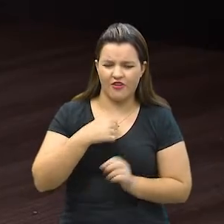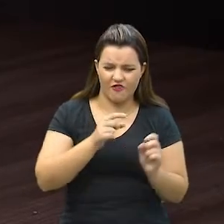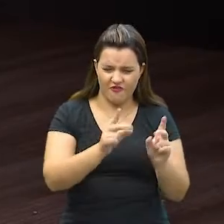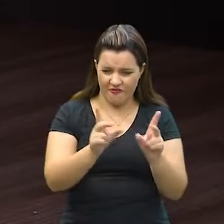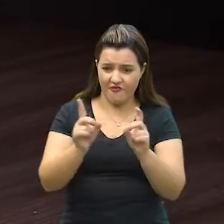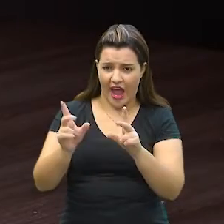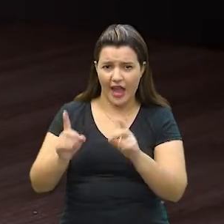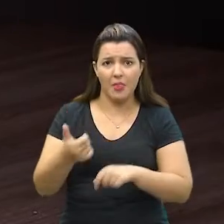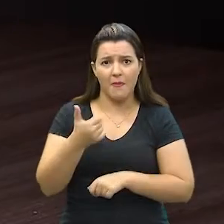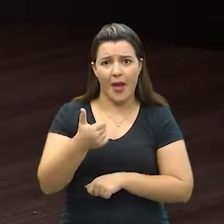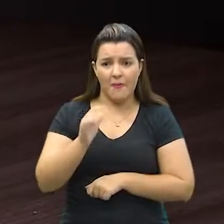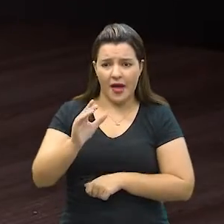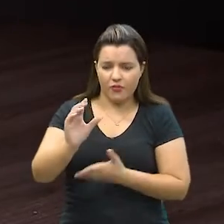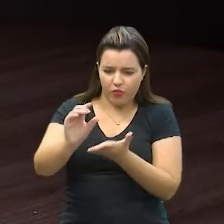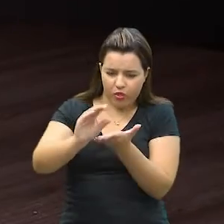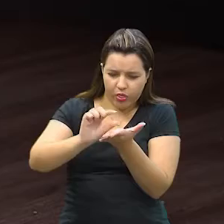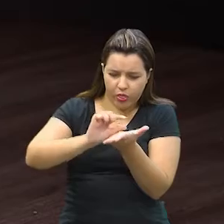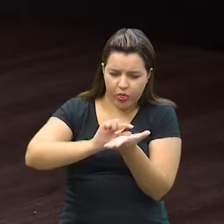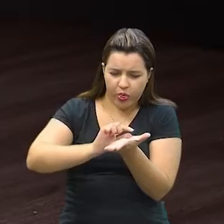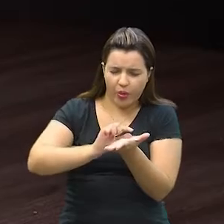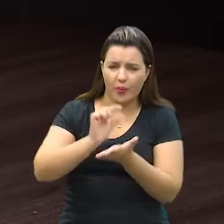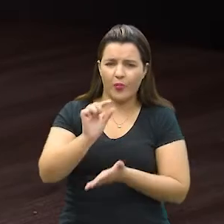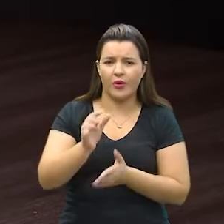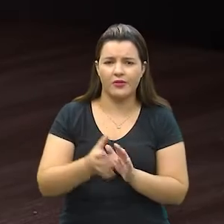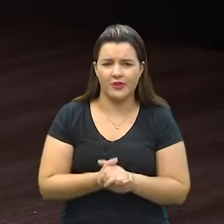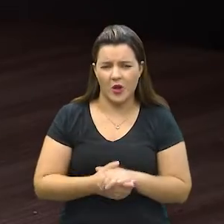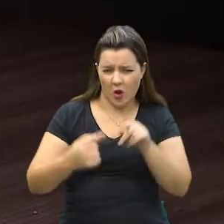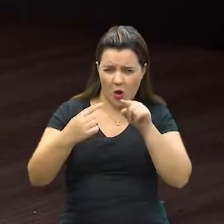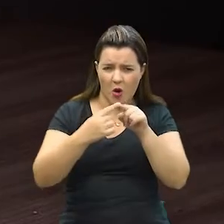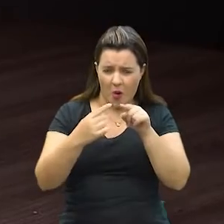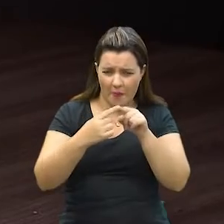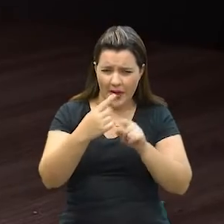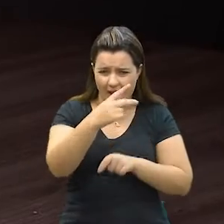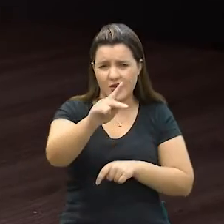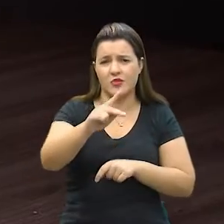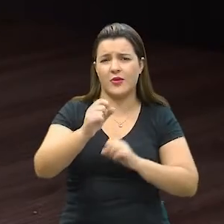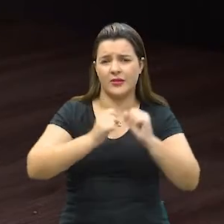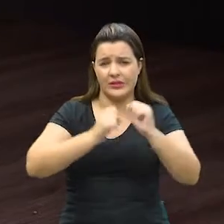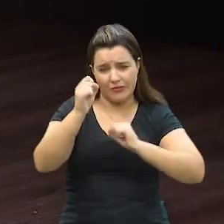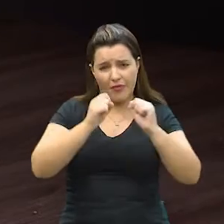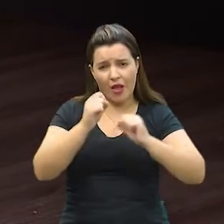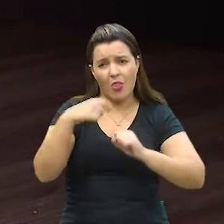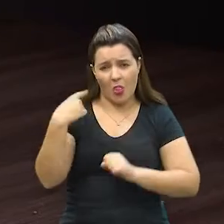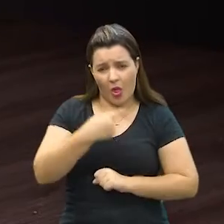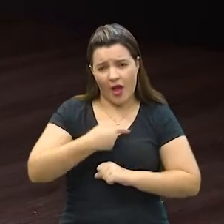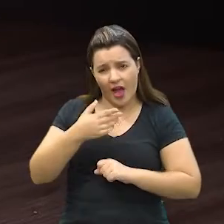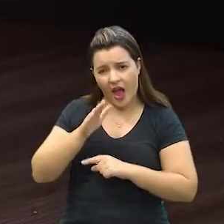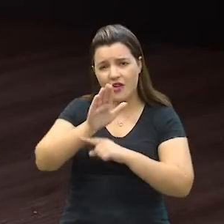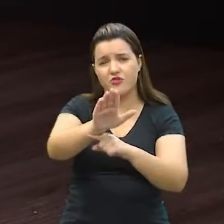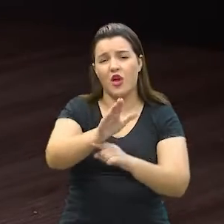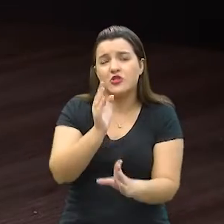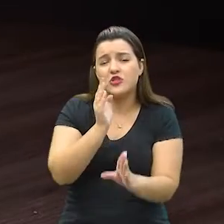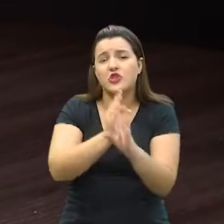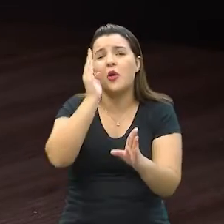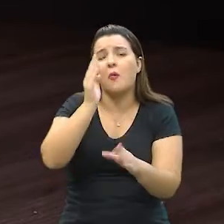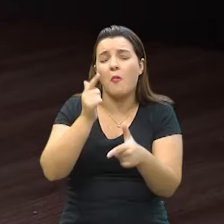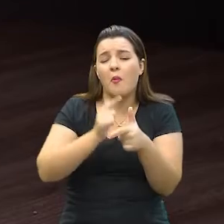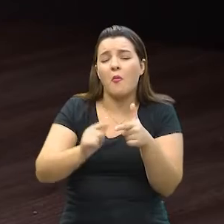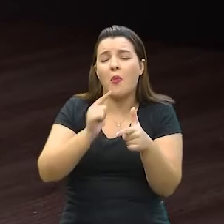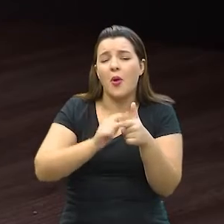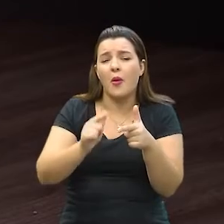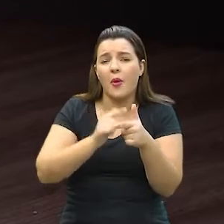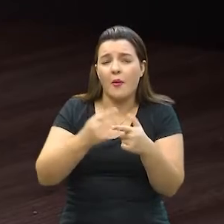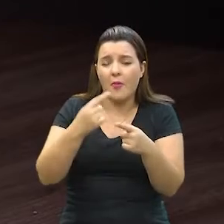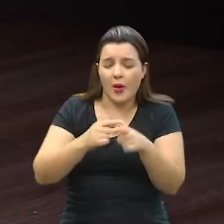a cor do dinheiro. Esta frase se encaixa na sua indústria? Podemos te ajudar a descobrir onde está